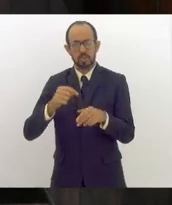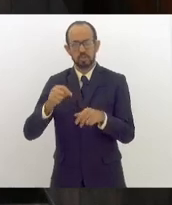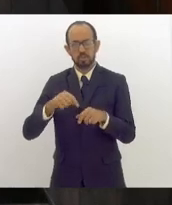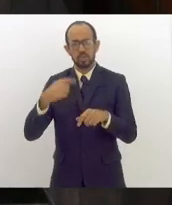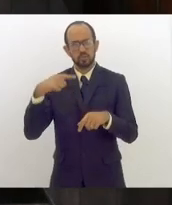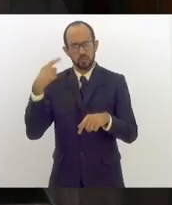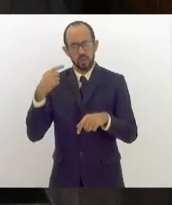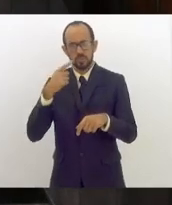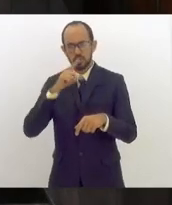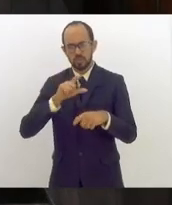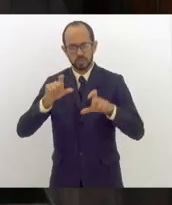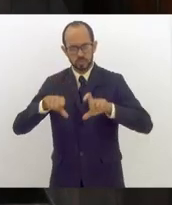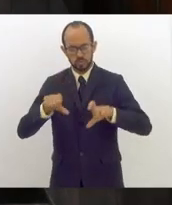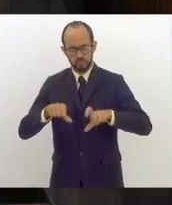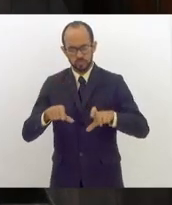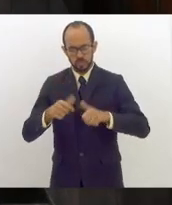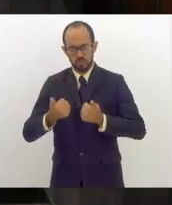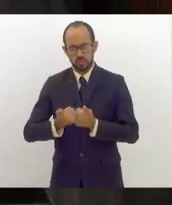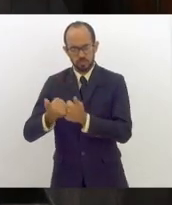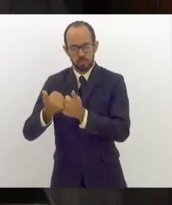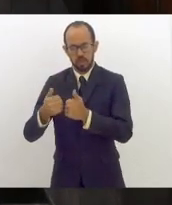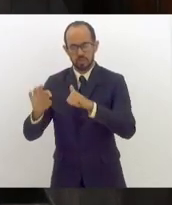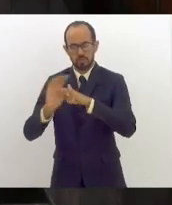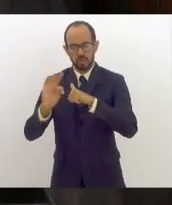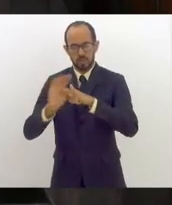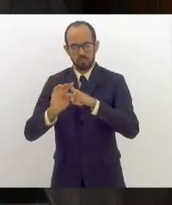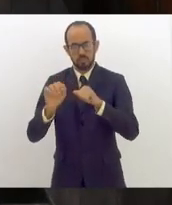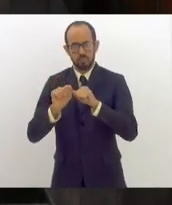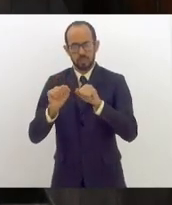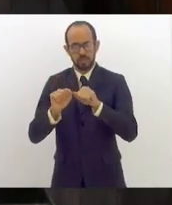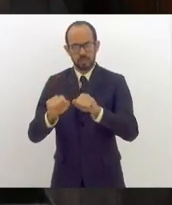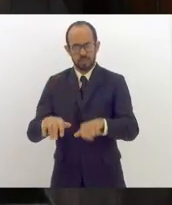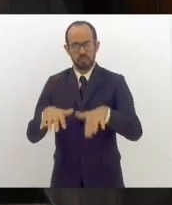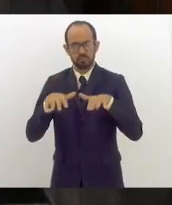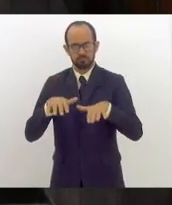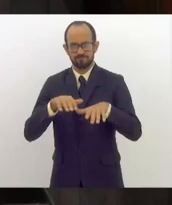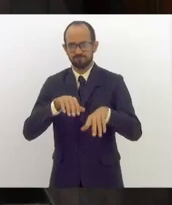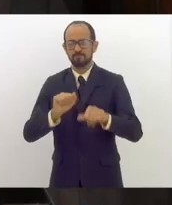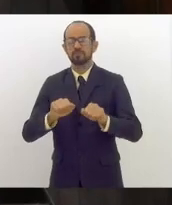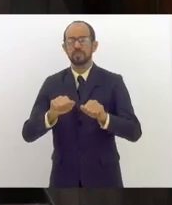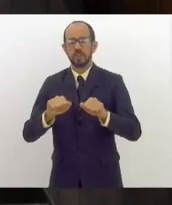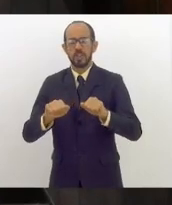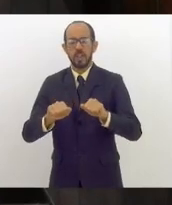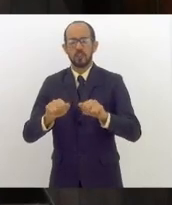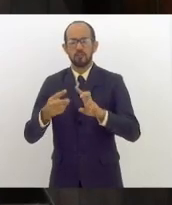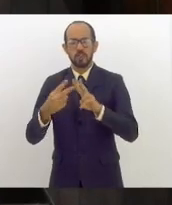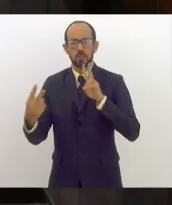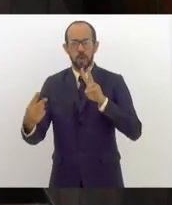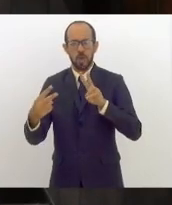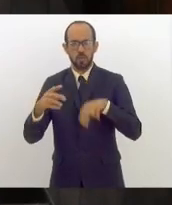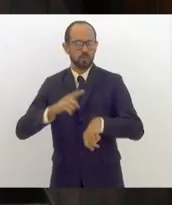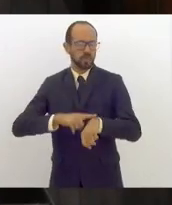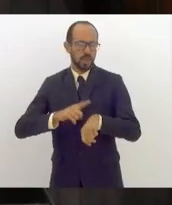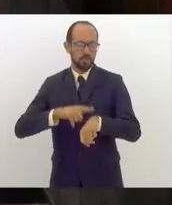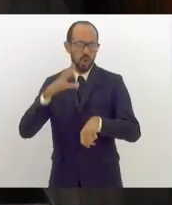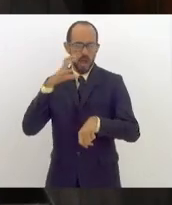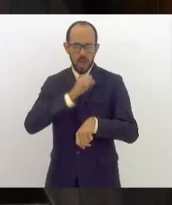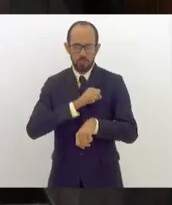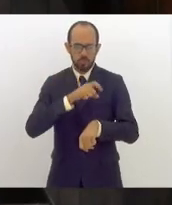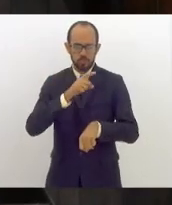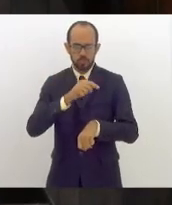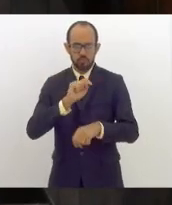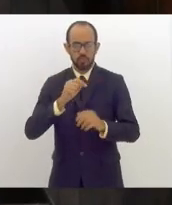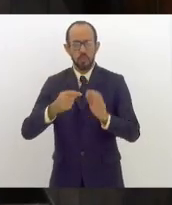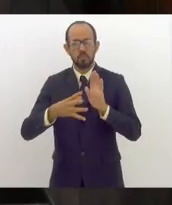suporte técnico para poder fazer as audiências virtuais isso no tempo recorde inclusive foi alvo de modelo para outras